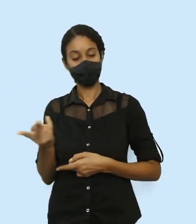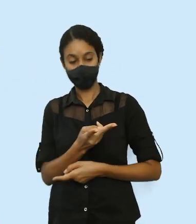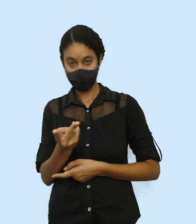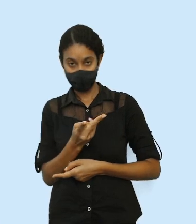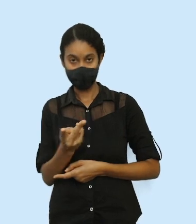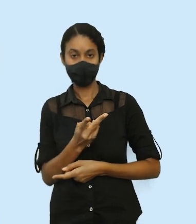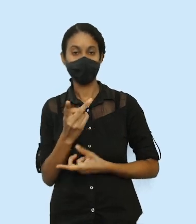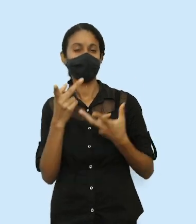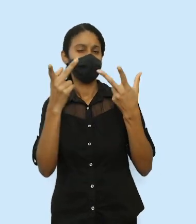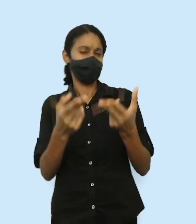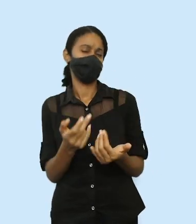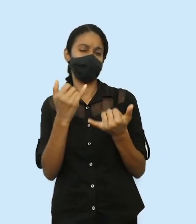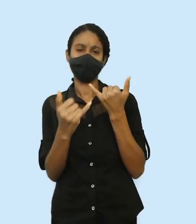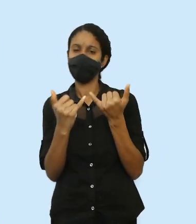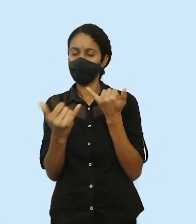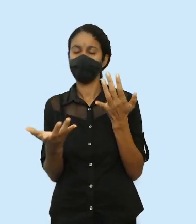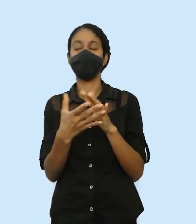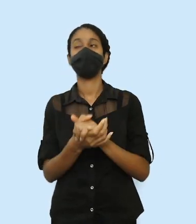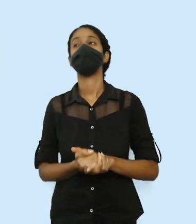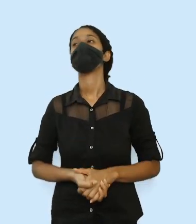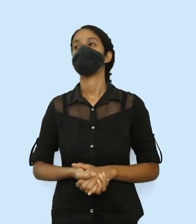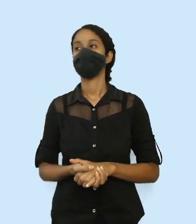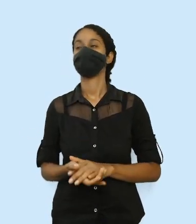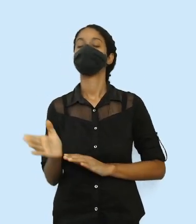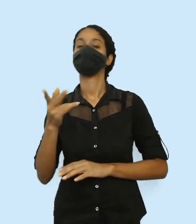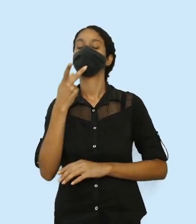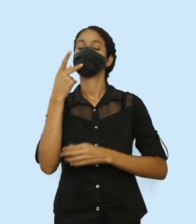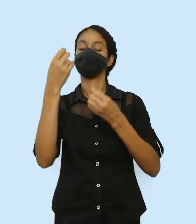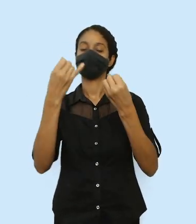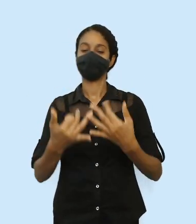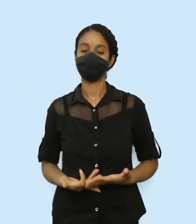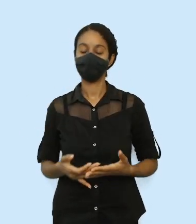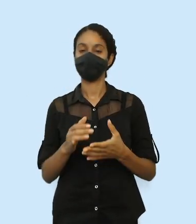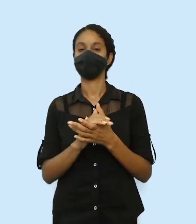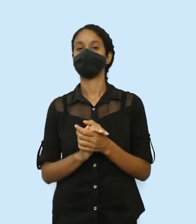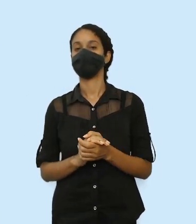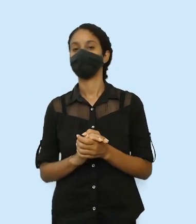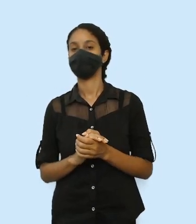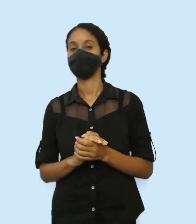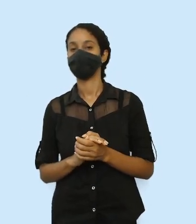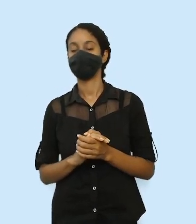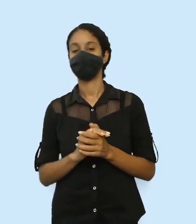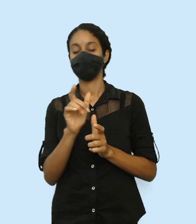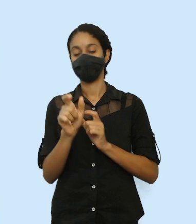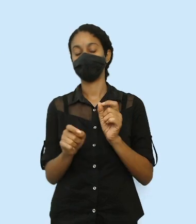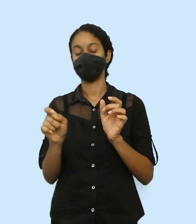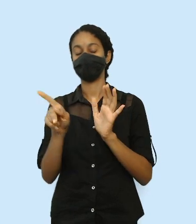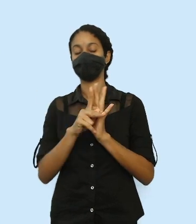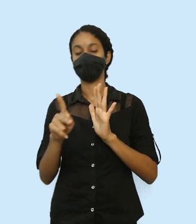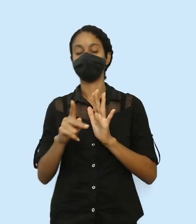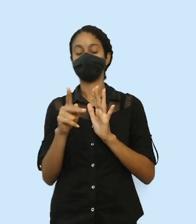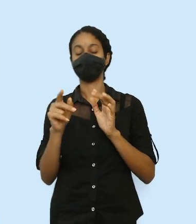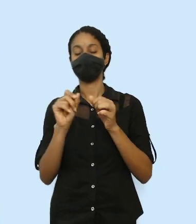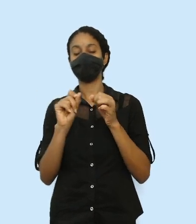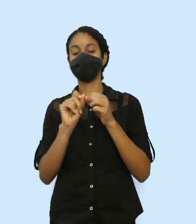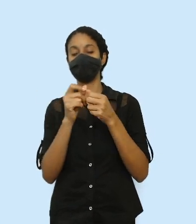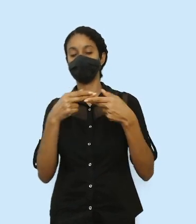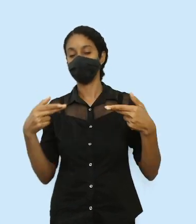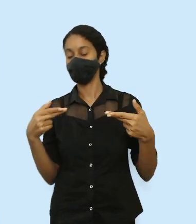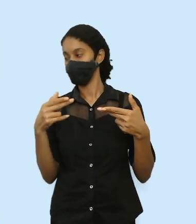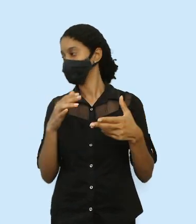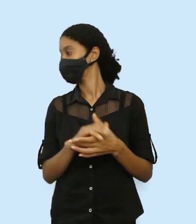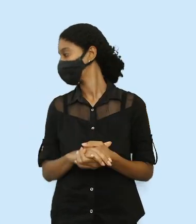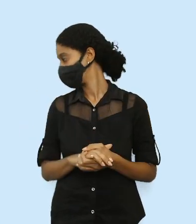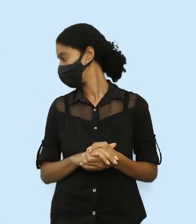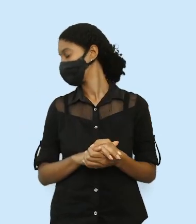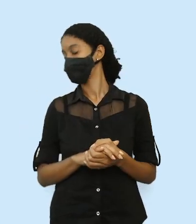ela basicamente é a mesma. Vamos lá. Vamos falar das modalidades de produção industrial, o Taylorismo, o